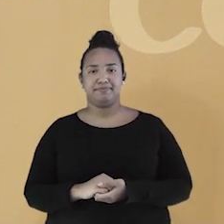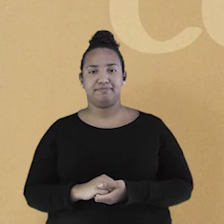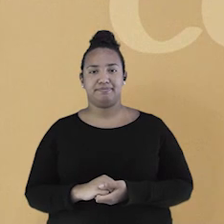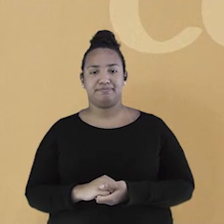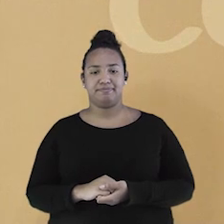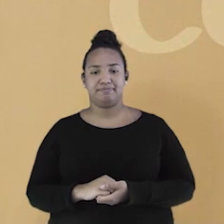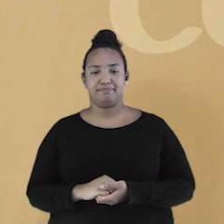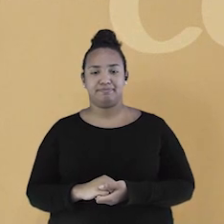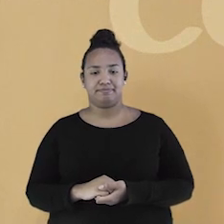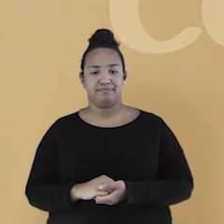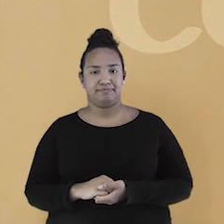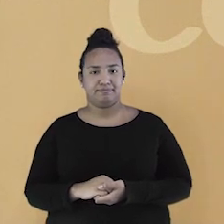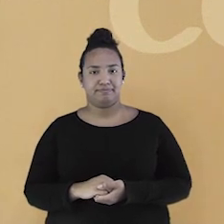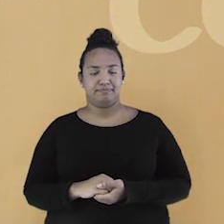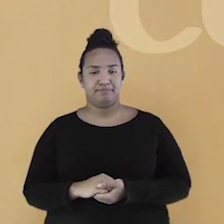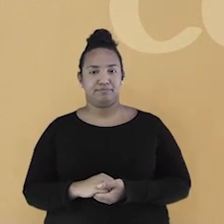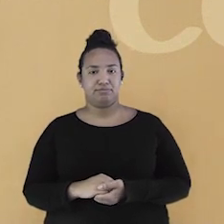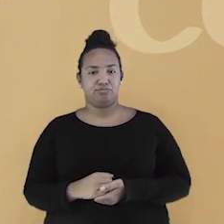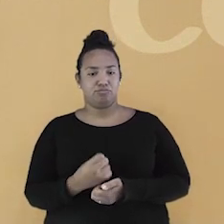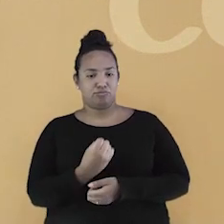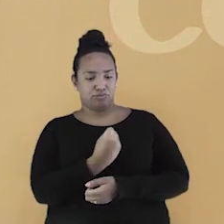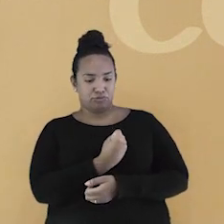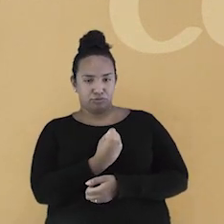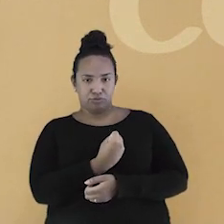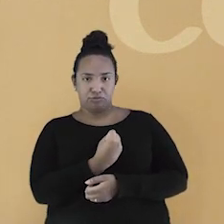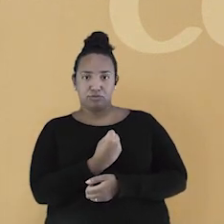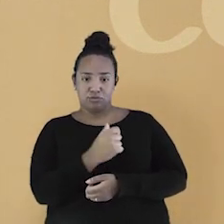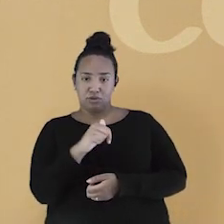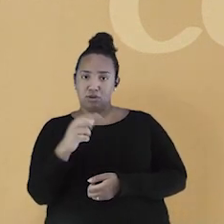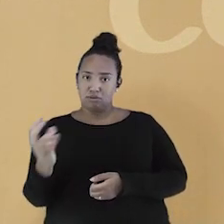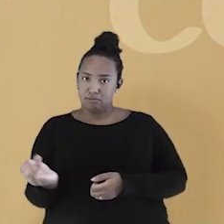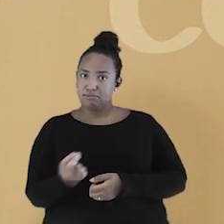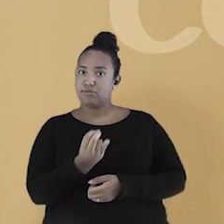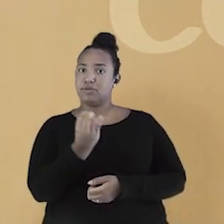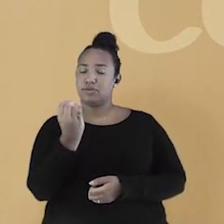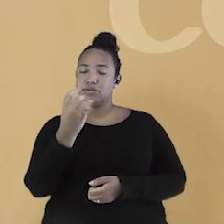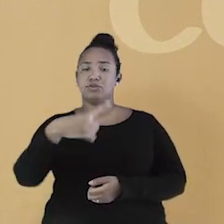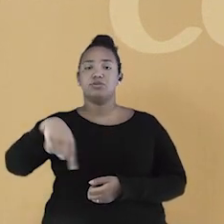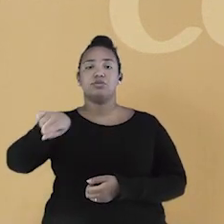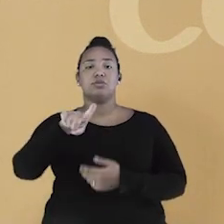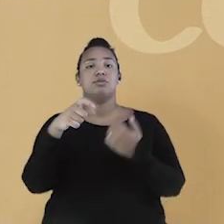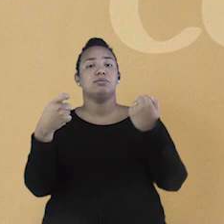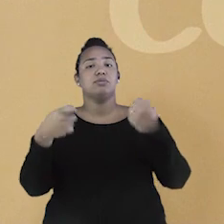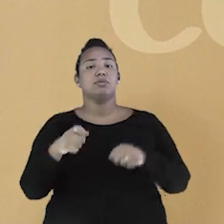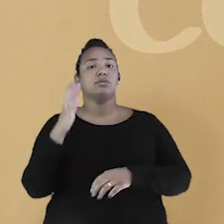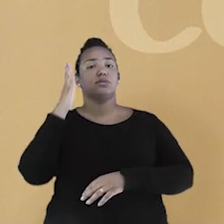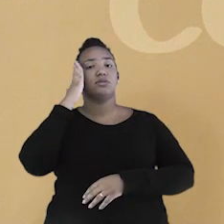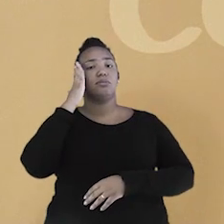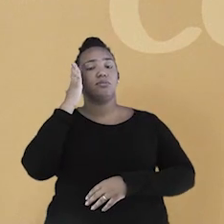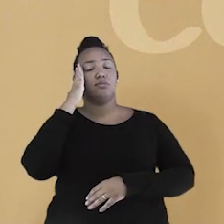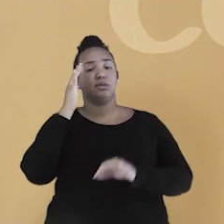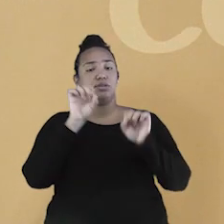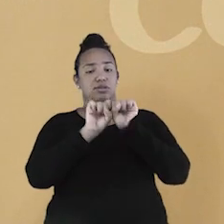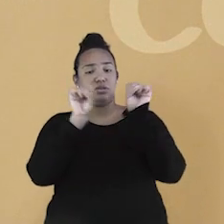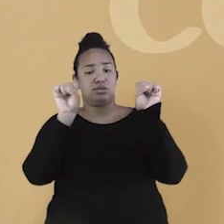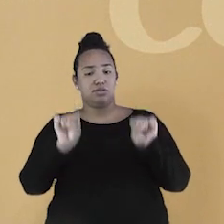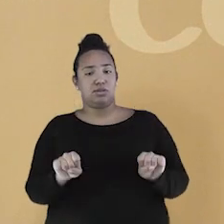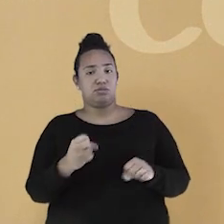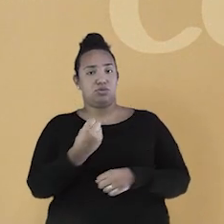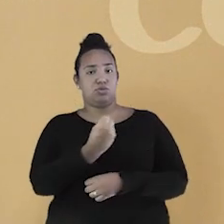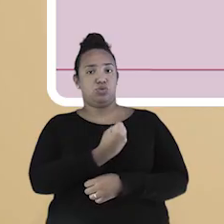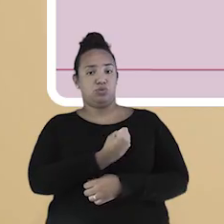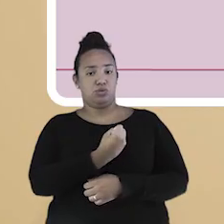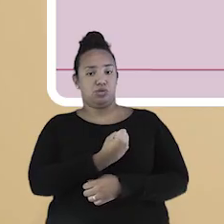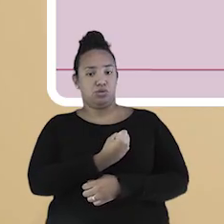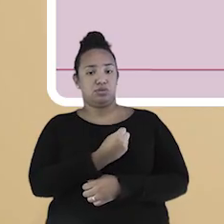Visto que os números são muito importantes para nós, precisamos saber sobre o sistema de numeração decimal, que é de base 10,